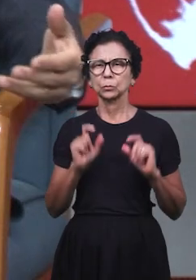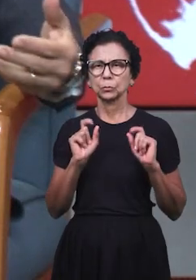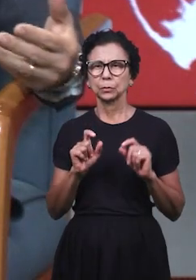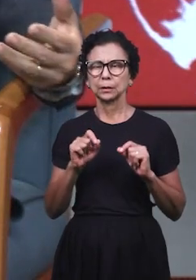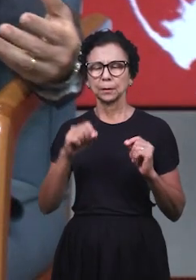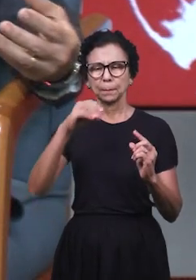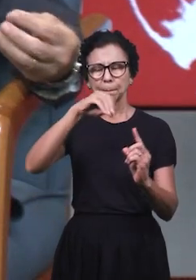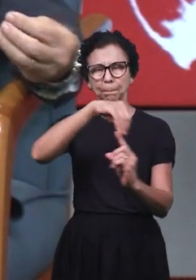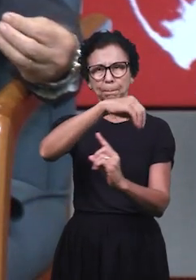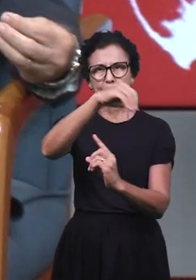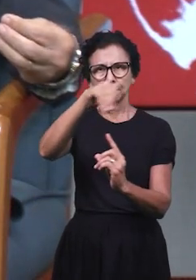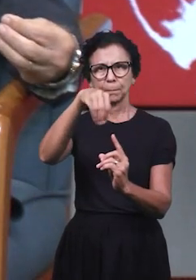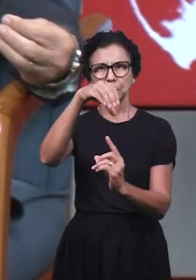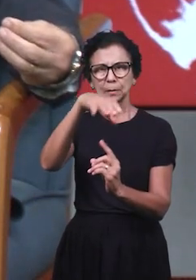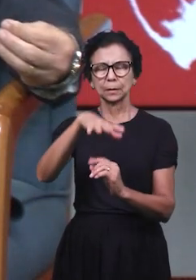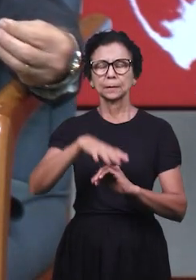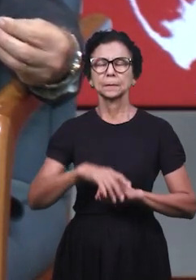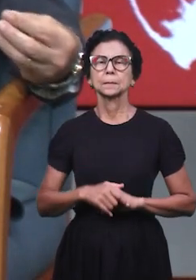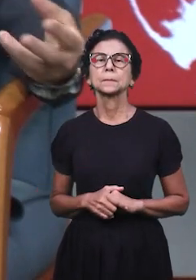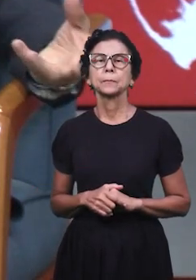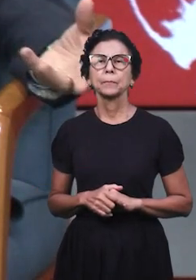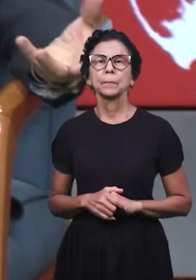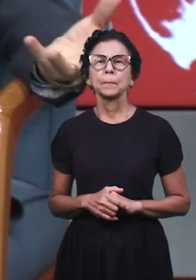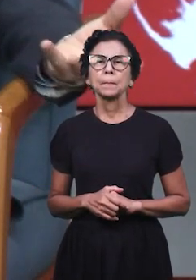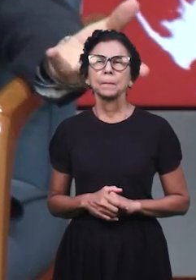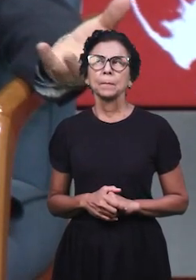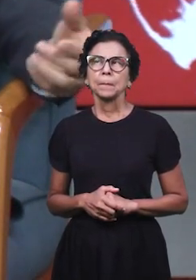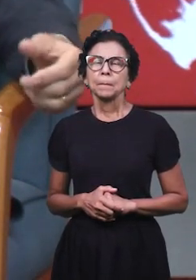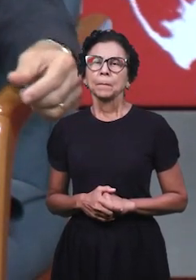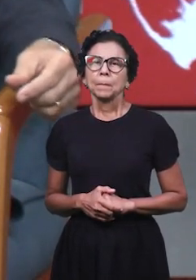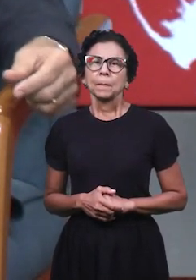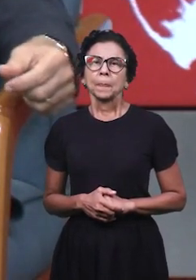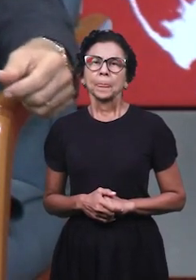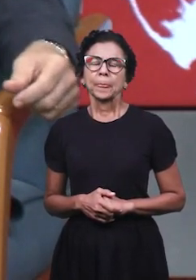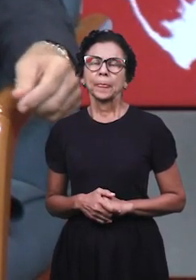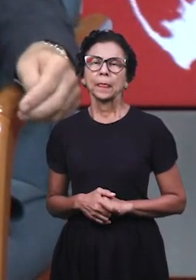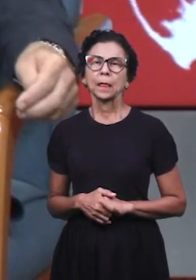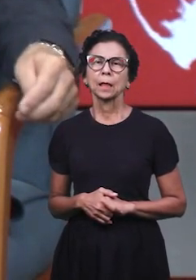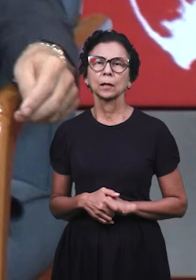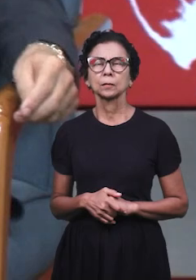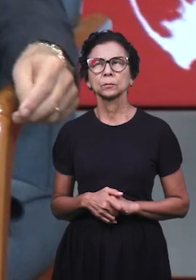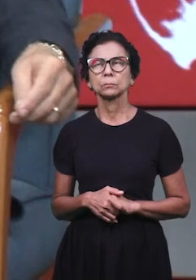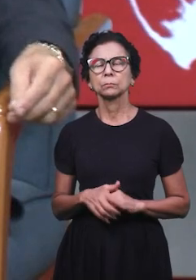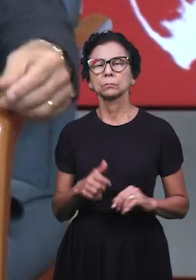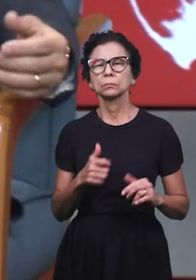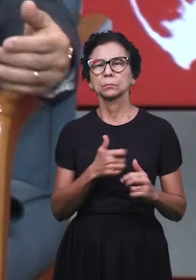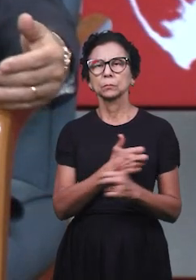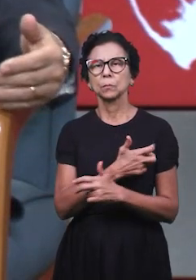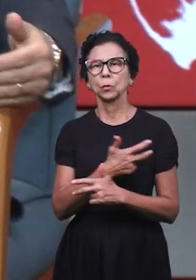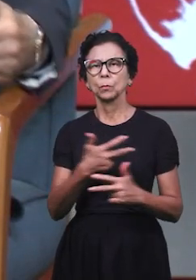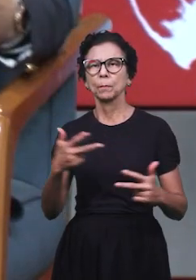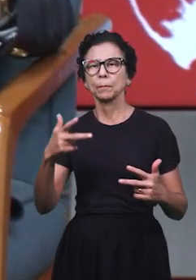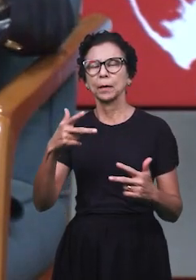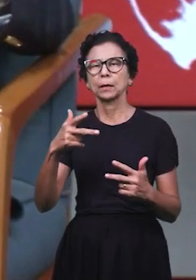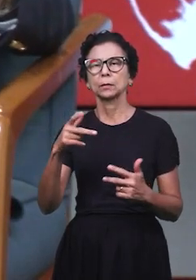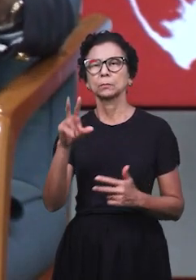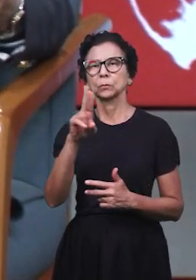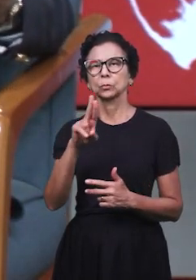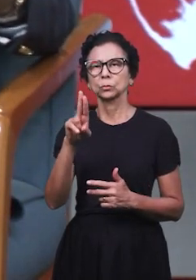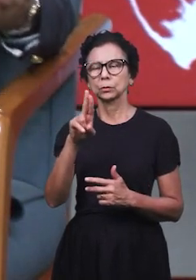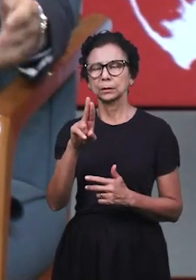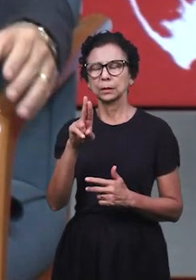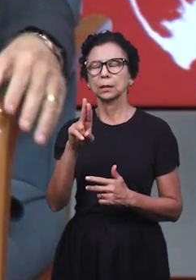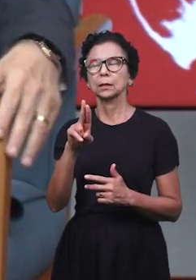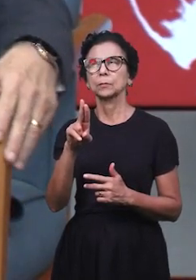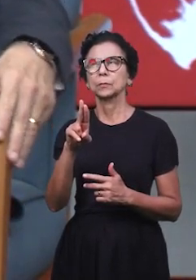são aquilo que nós usamos para que a graça se revele a nós. Ou seja,